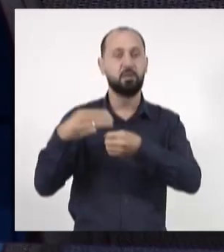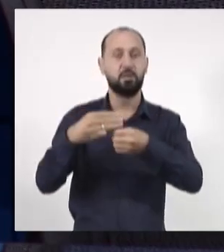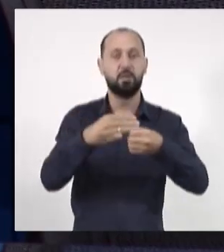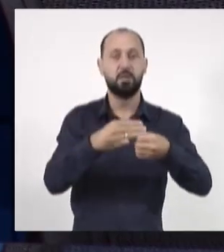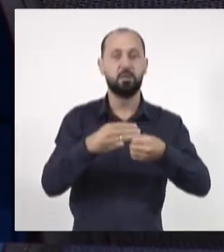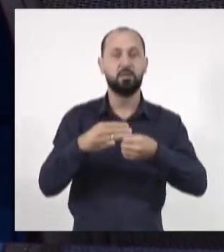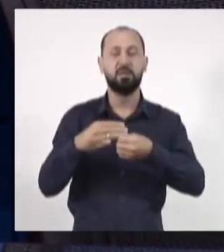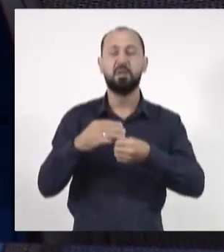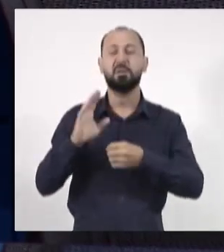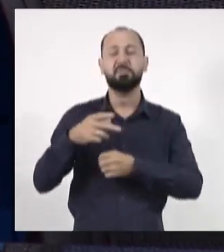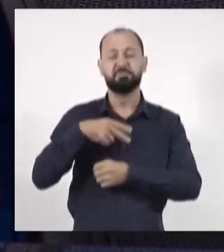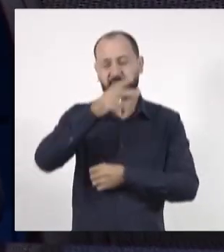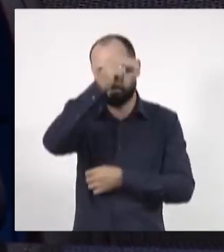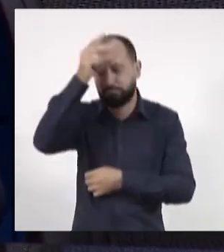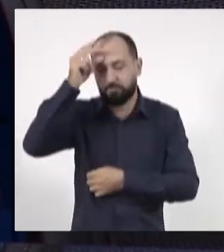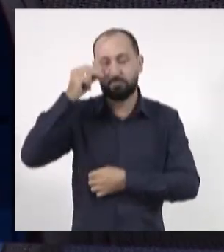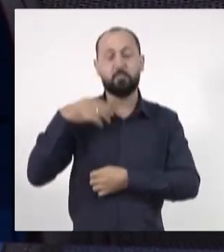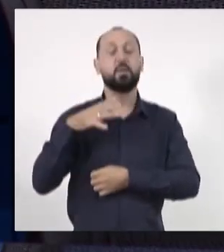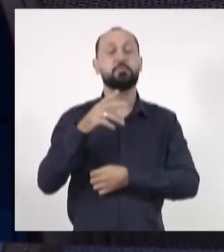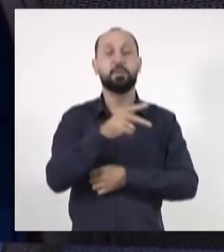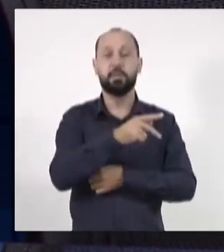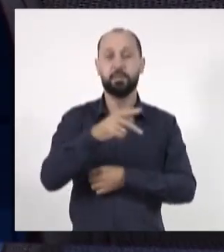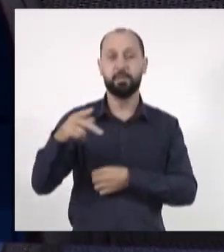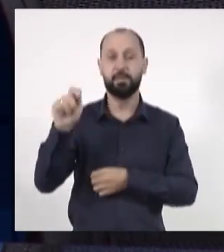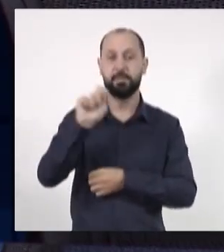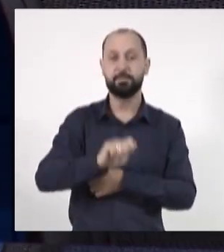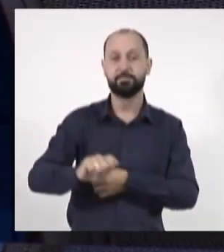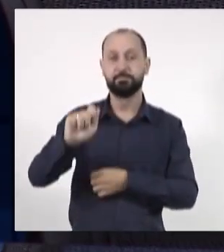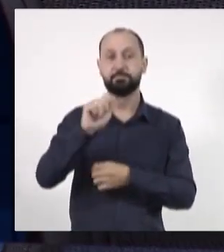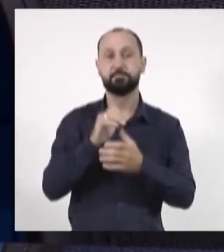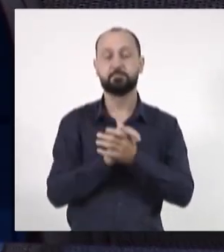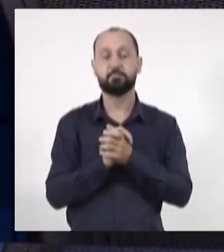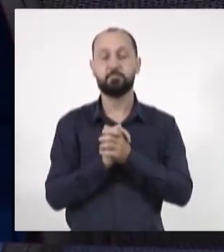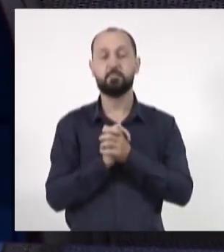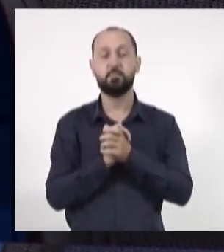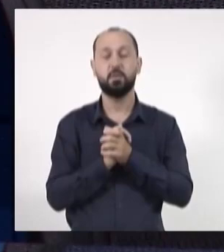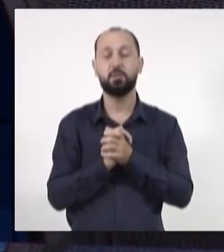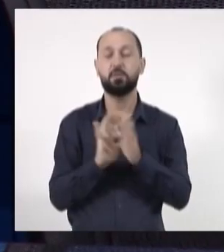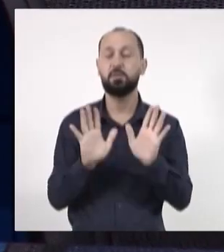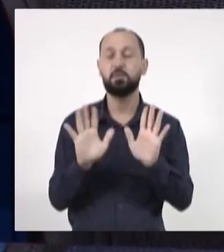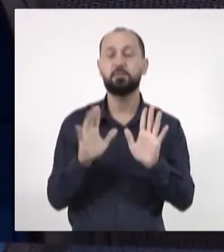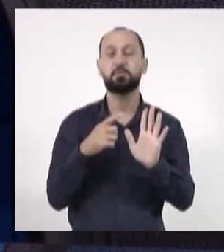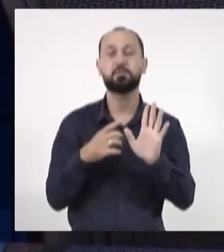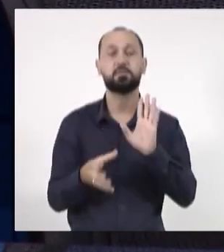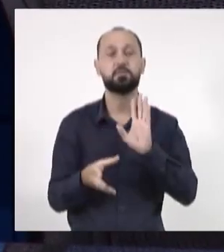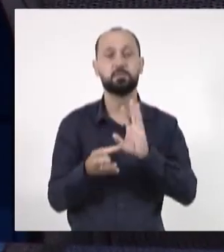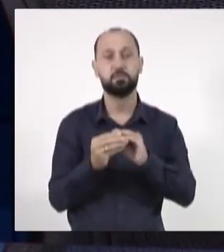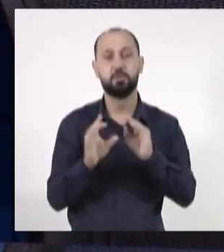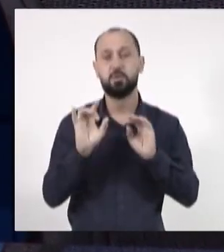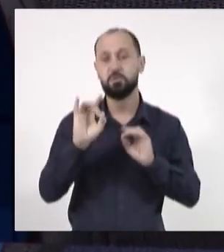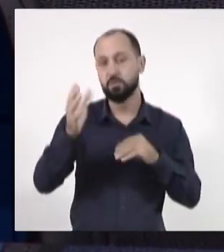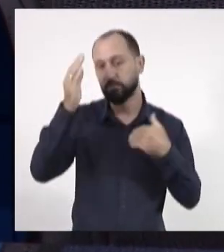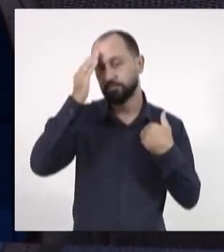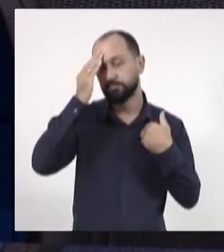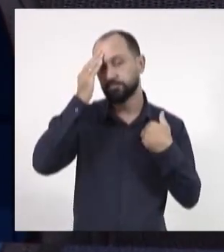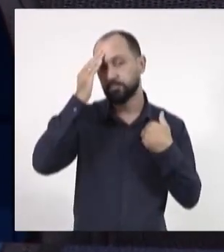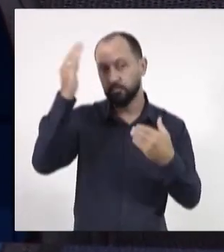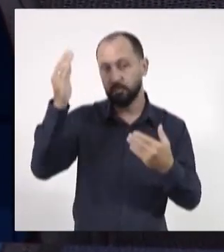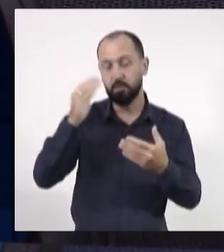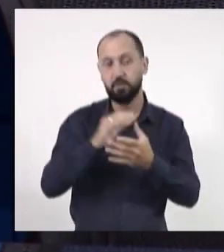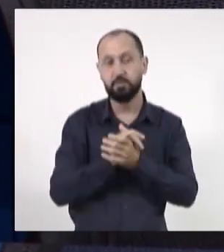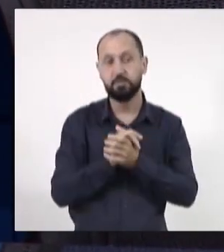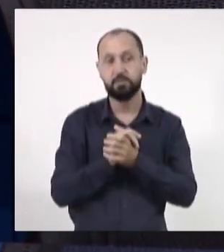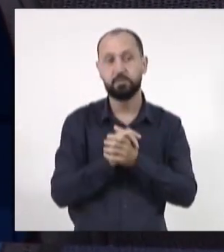foi prefeito, foi presidente da Somasul. No demais, deputado Paulo, só mesmo te agradecer